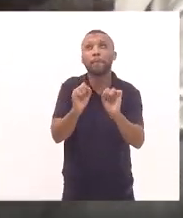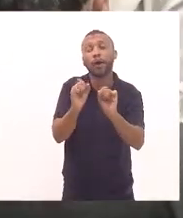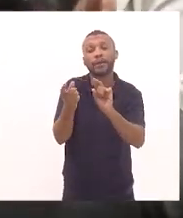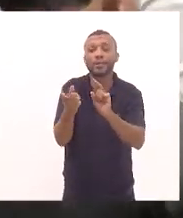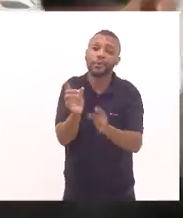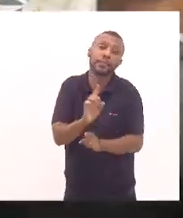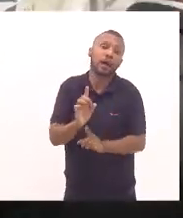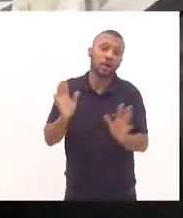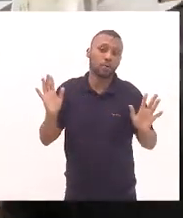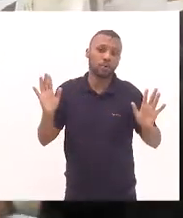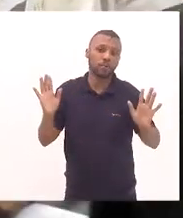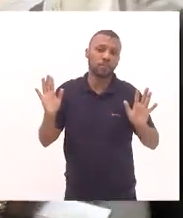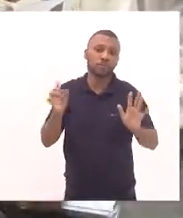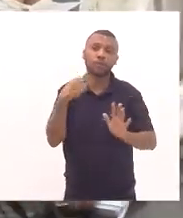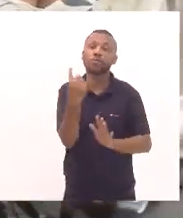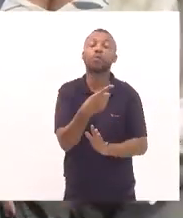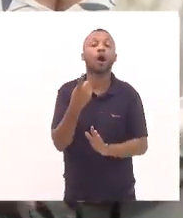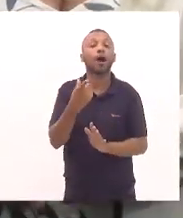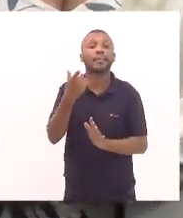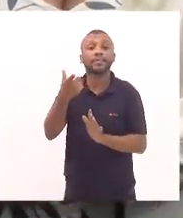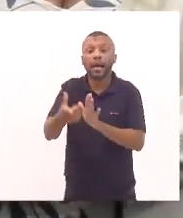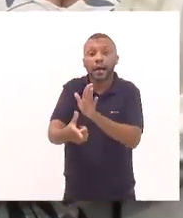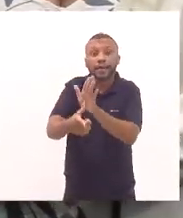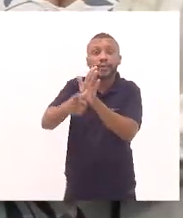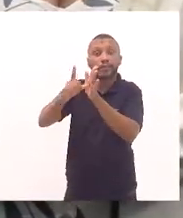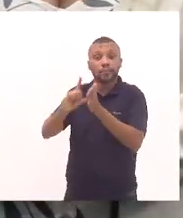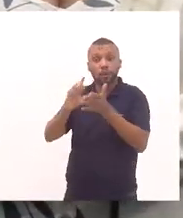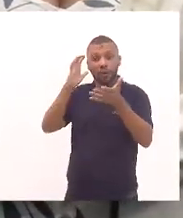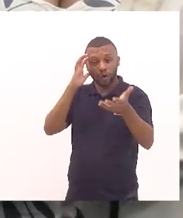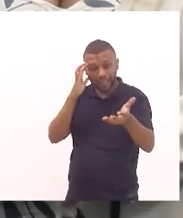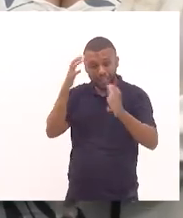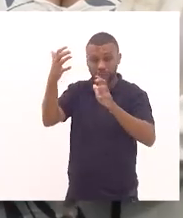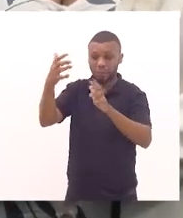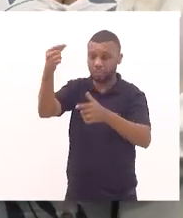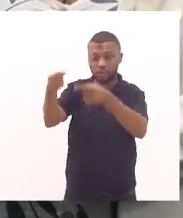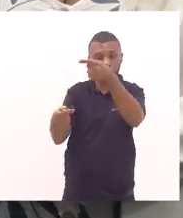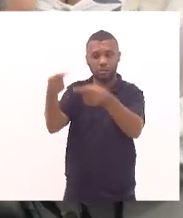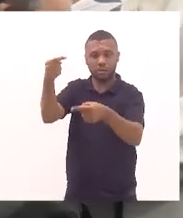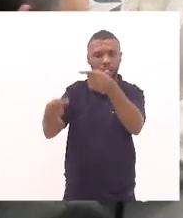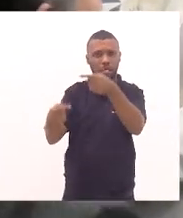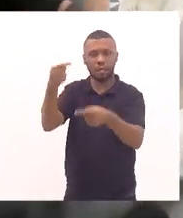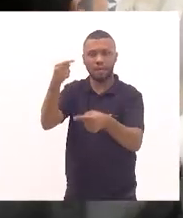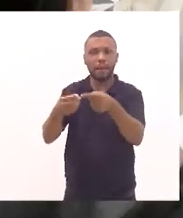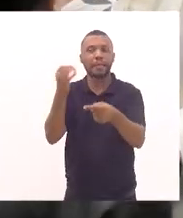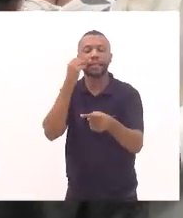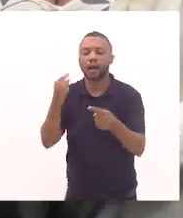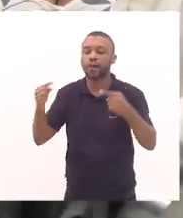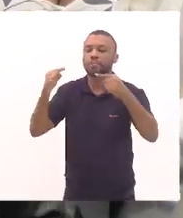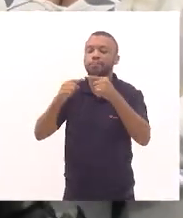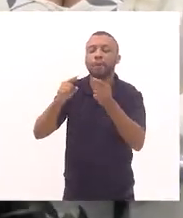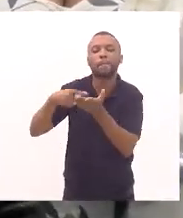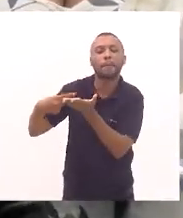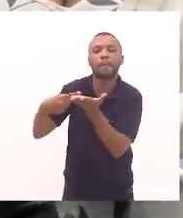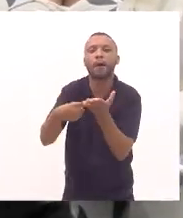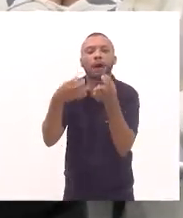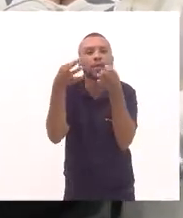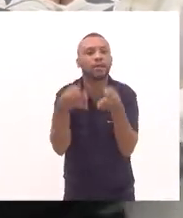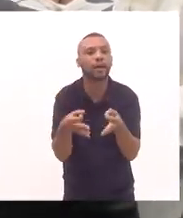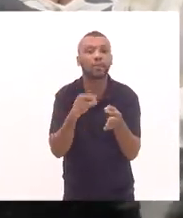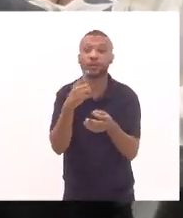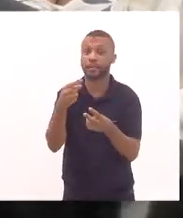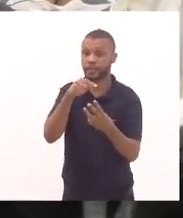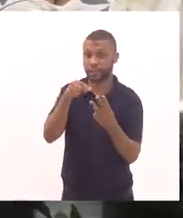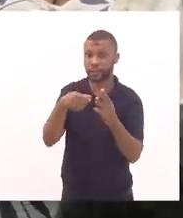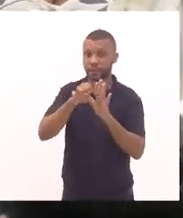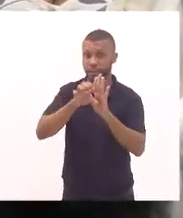estejam. Então, a gente antecipou essa situação para tentar fechar um acordo. A gente tem três emendas que